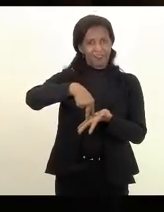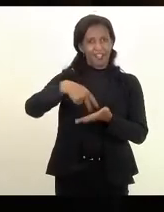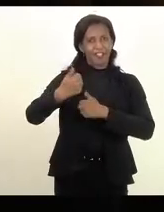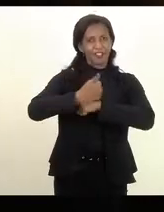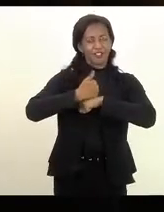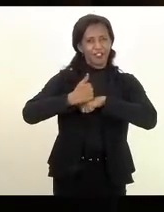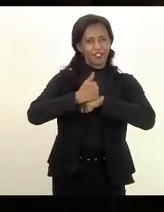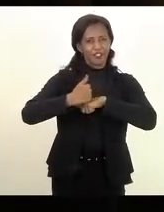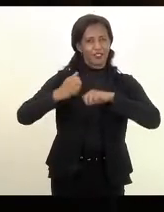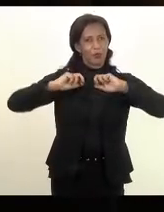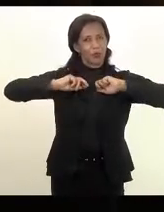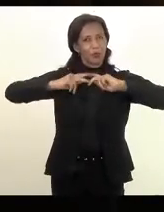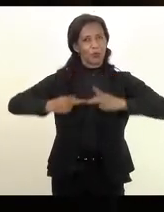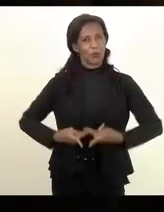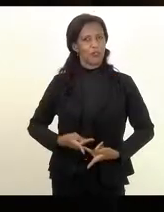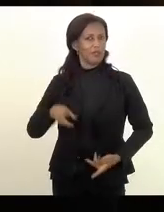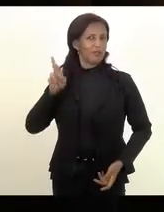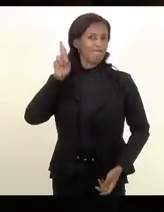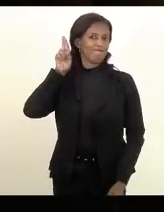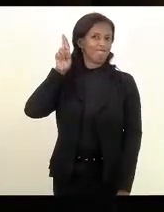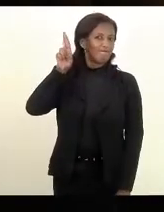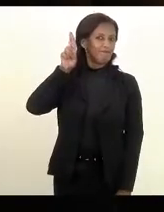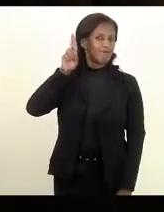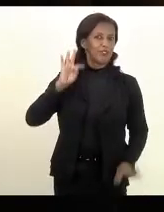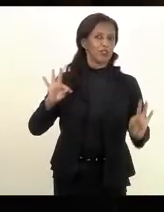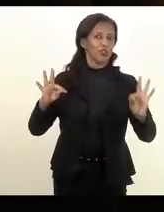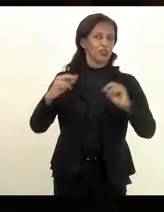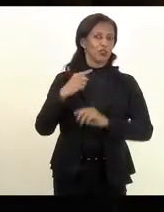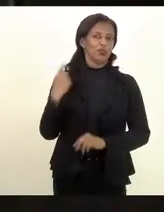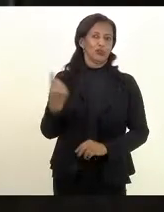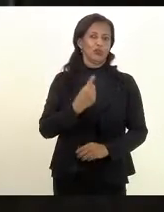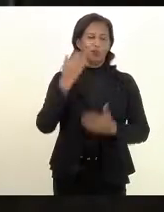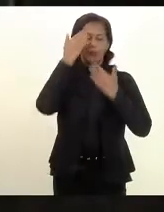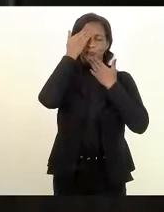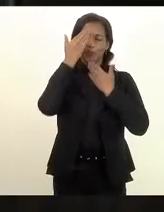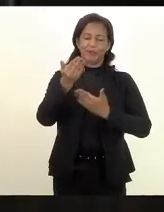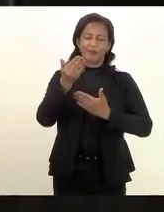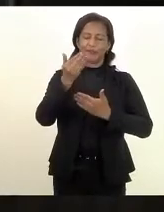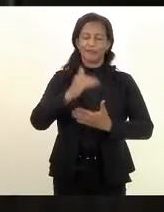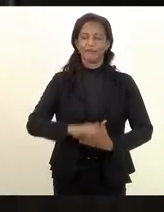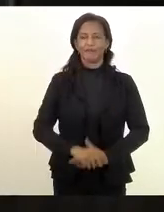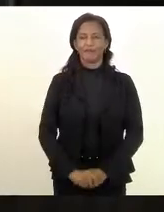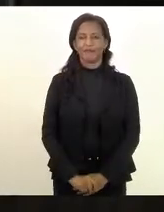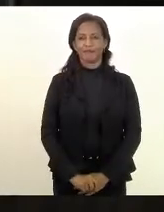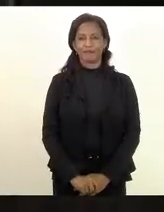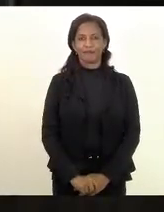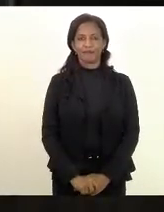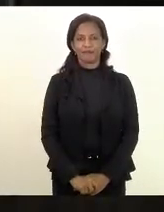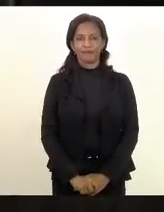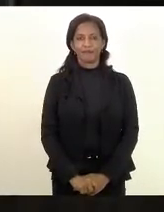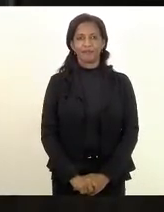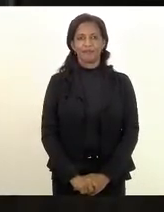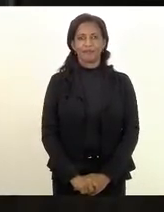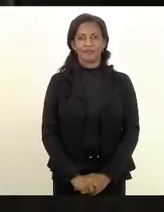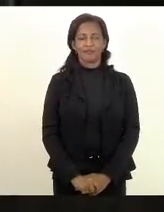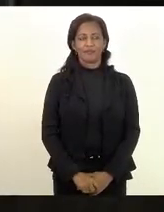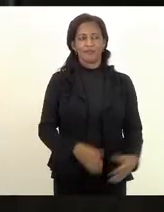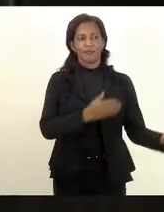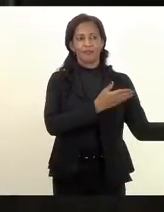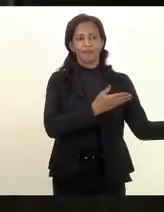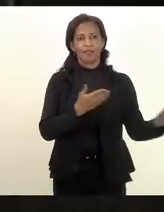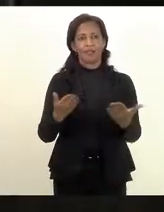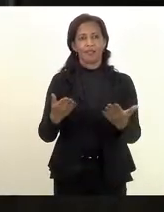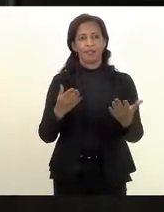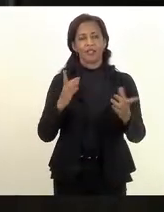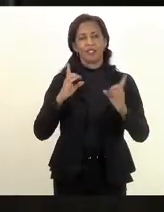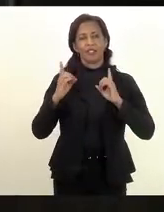dignidade humana é uma responsabilidade de todos nós obrigado próximo para discutir o deputado